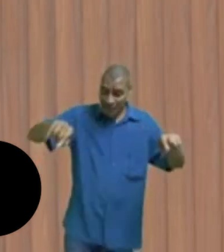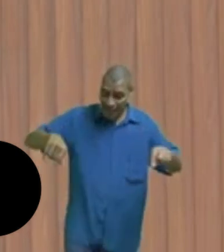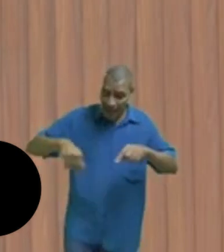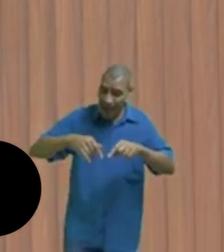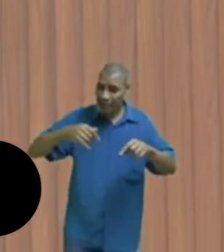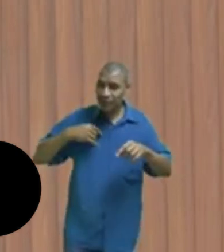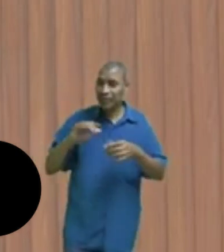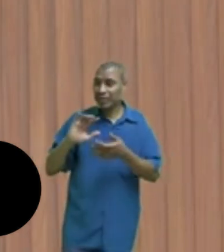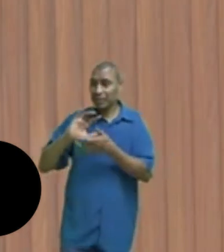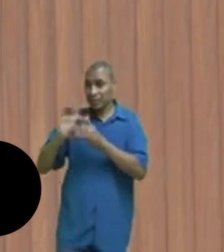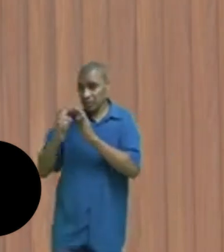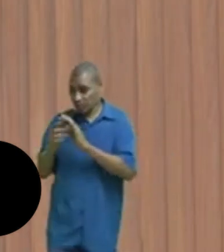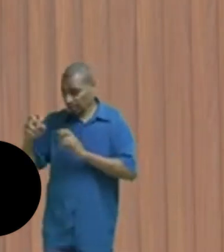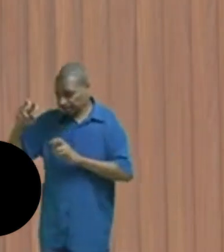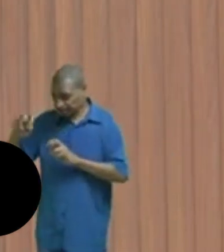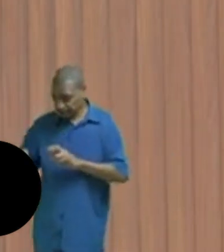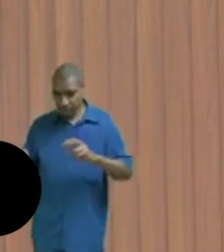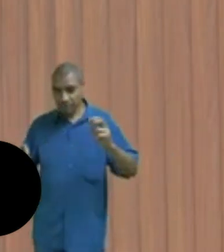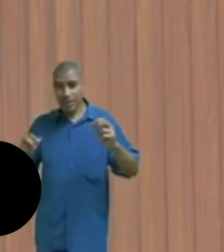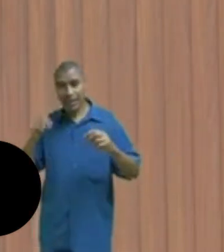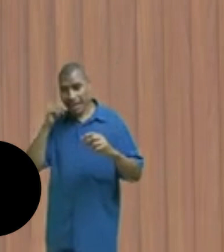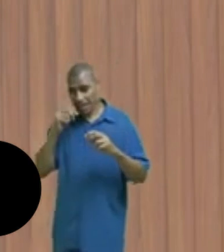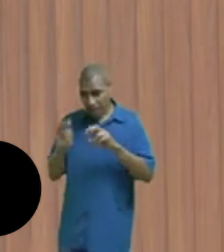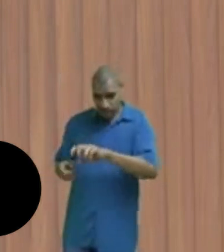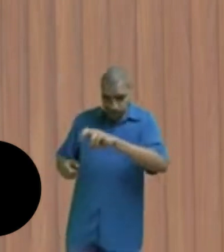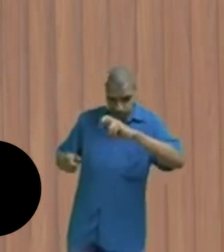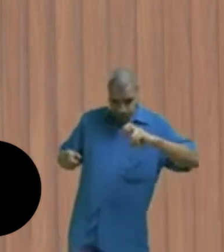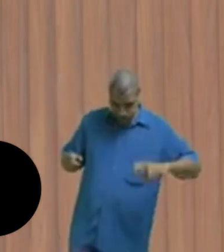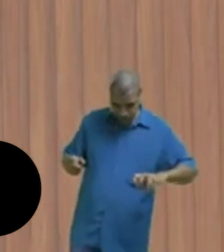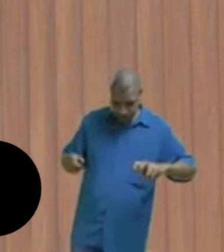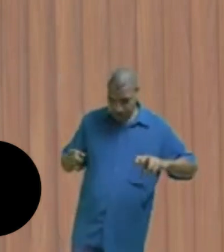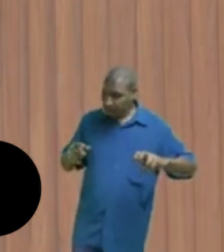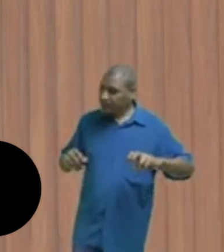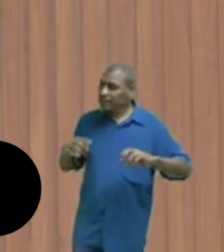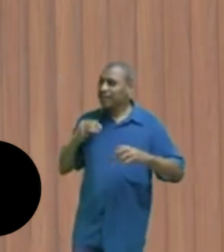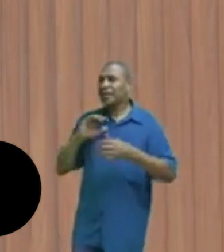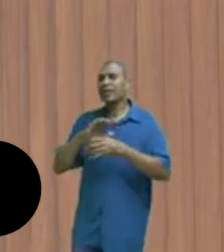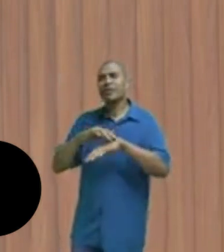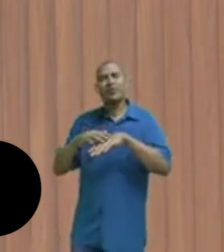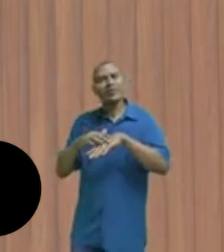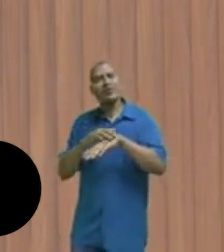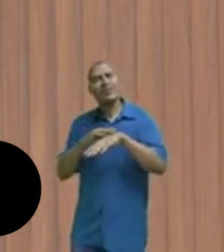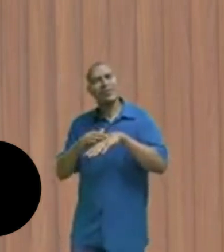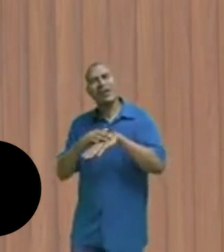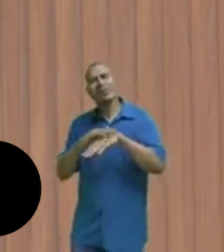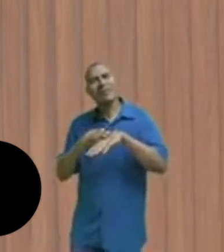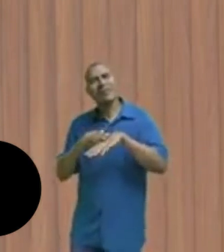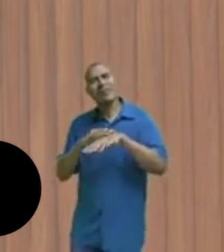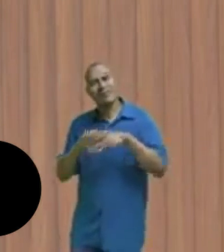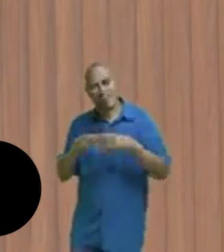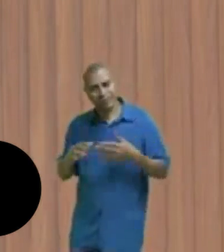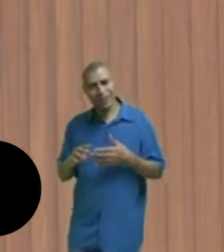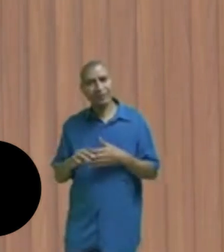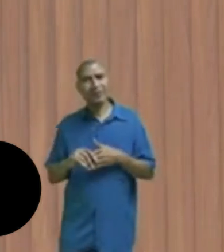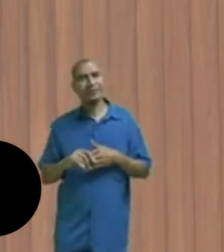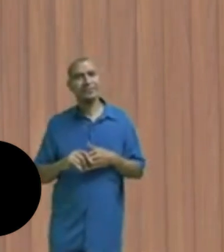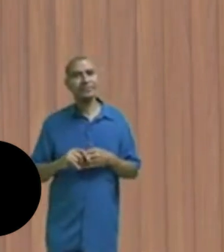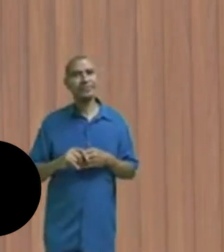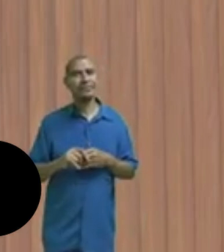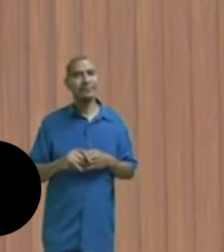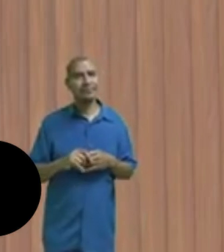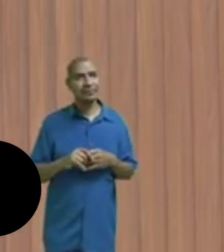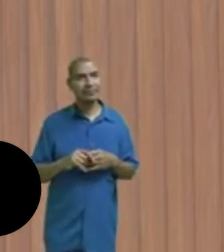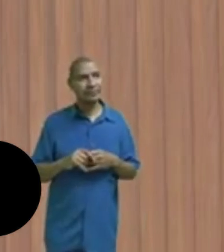história, dos detalhes, de Jacó, dos samaritanos, dos judeus, da mulher, do casamento, disso,